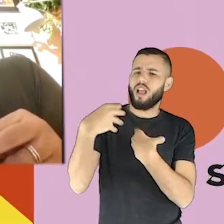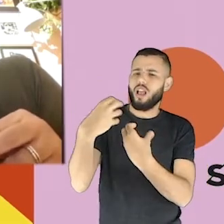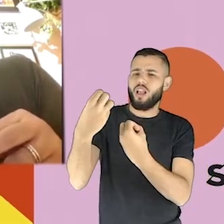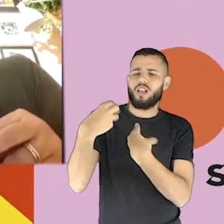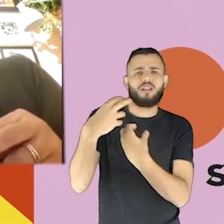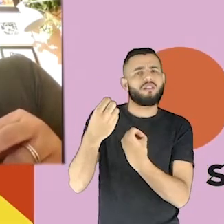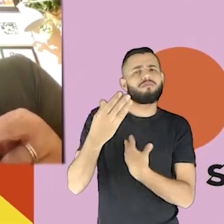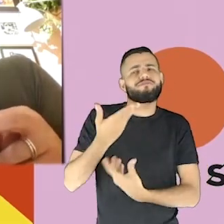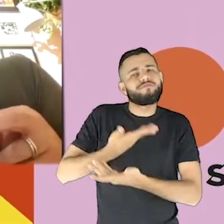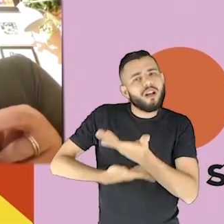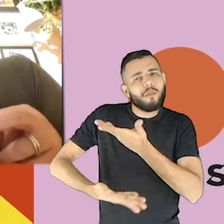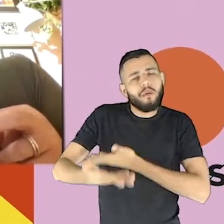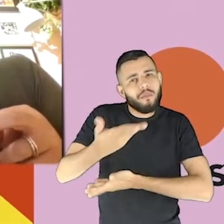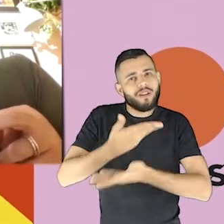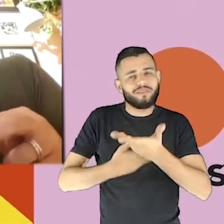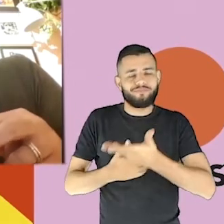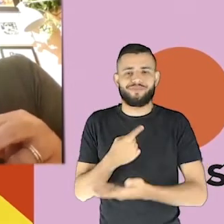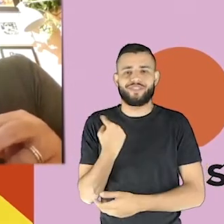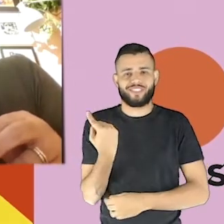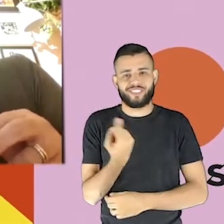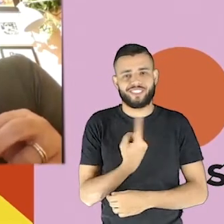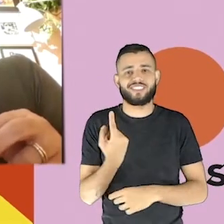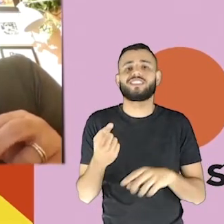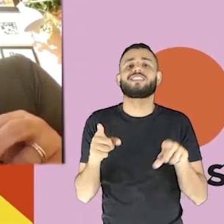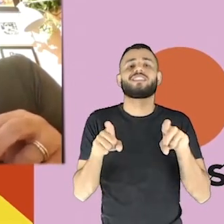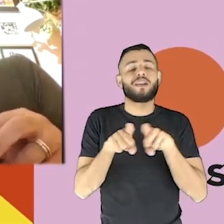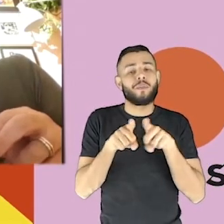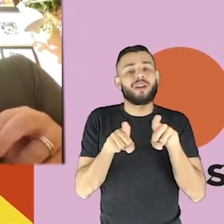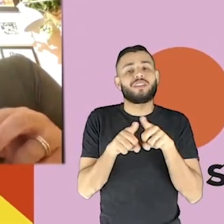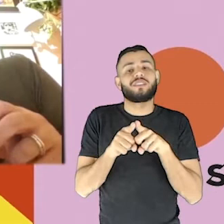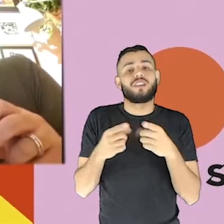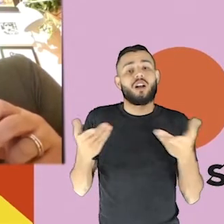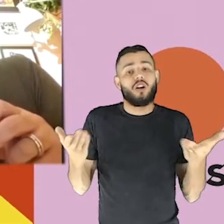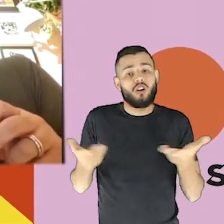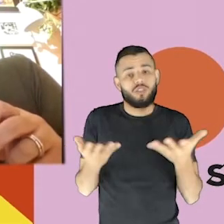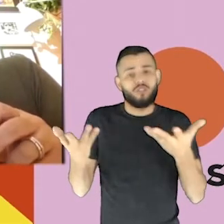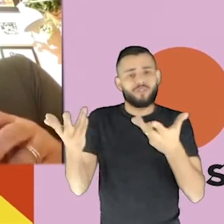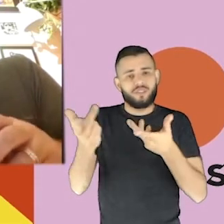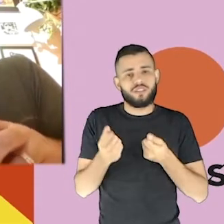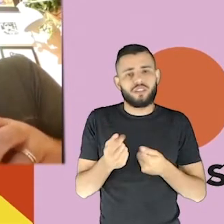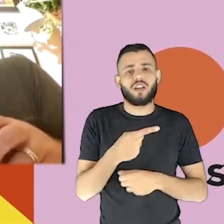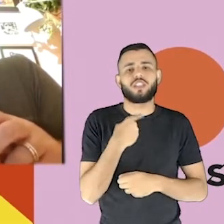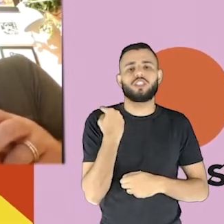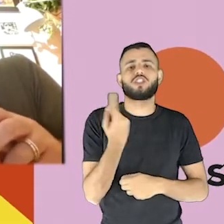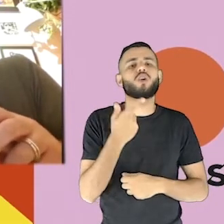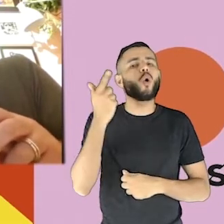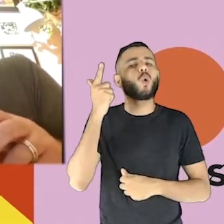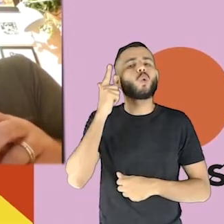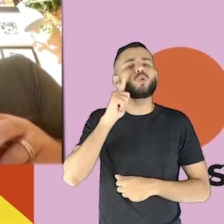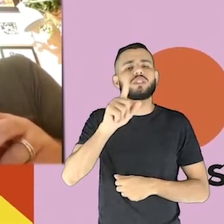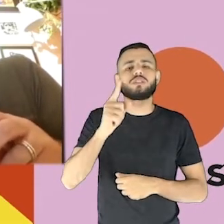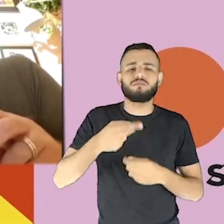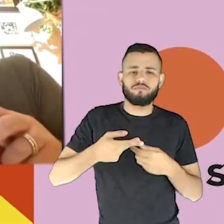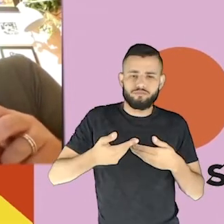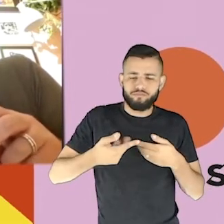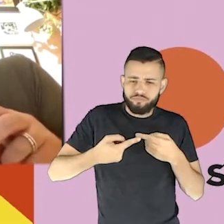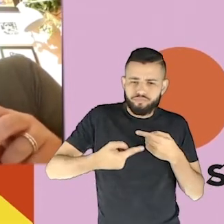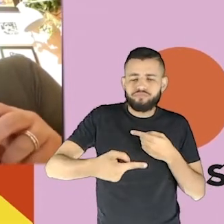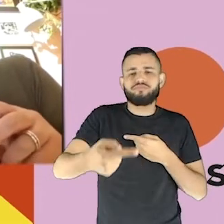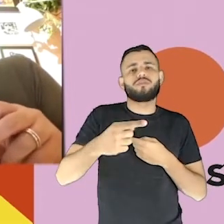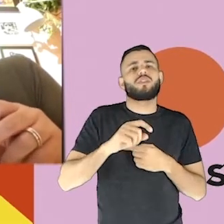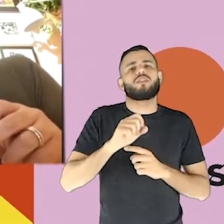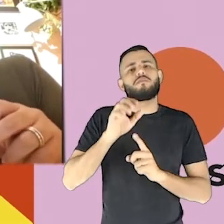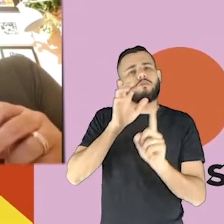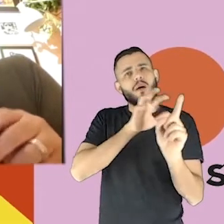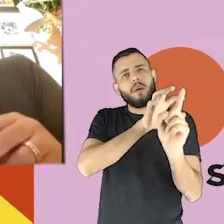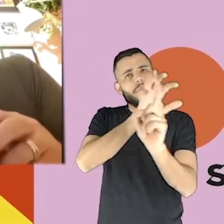vocês transmitiram e compartilharam com a gente e também deixar aqui o convite para a gente conseguir estender e elucidar